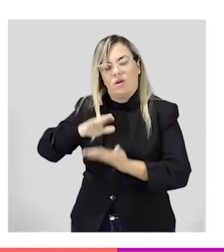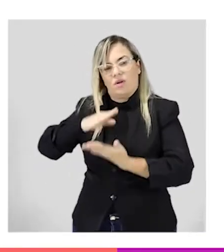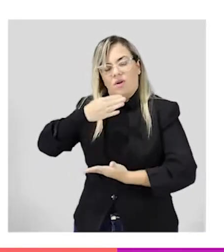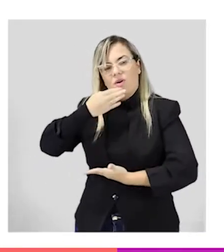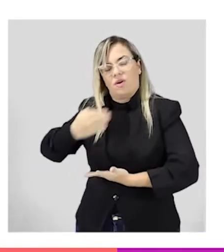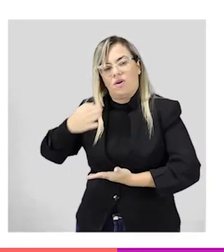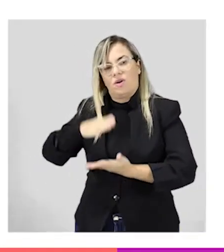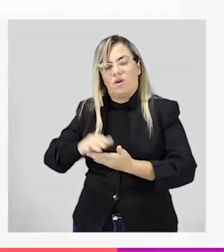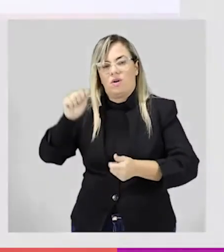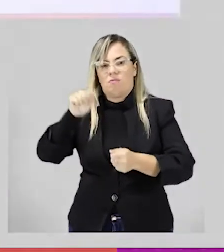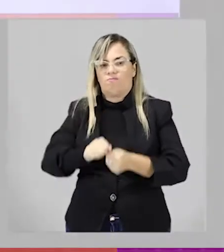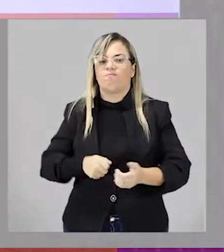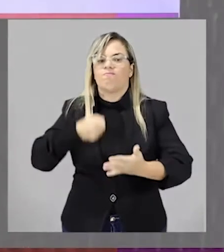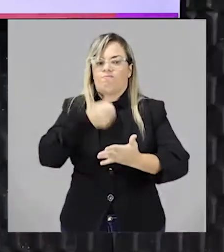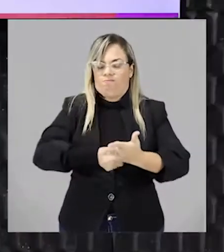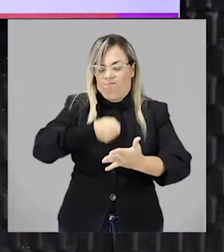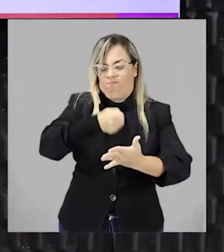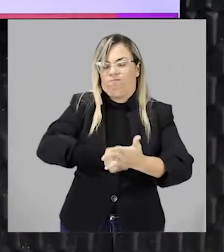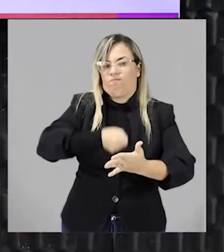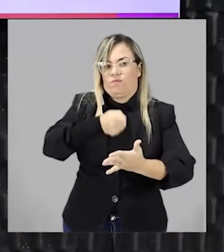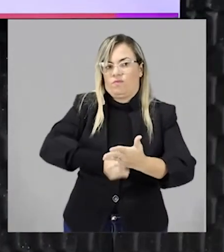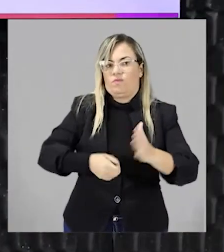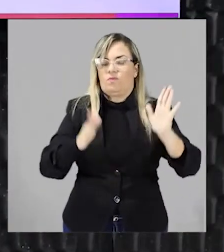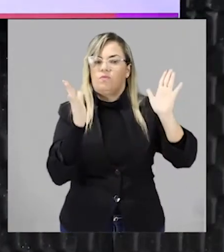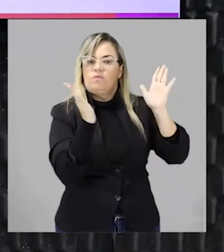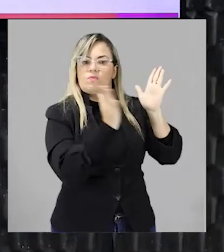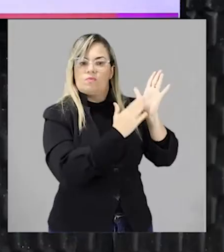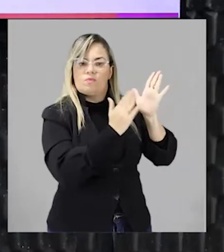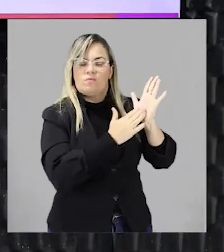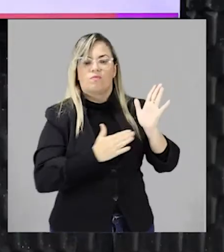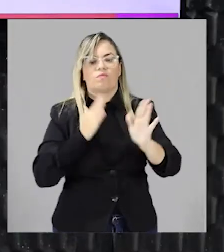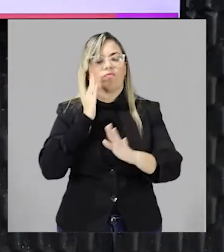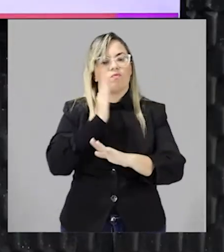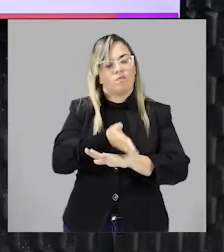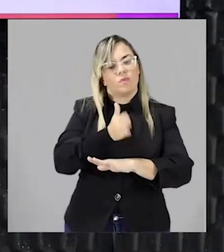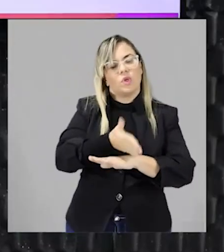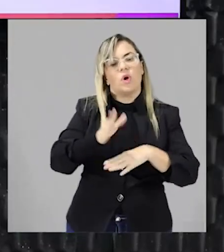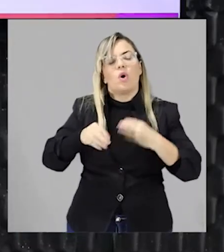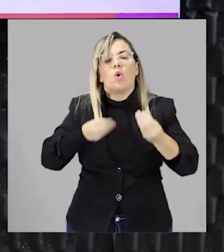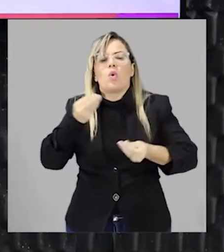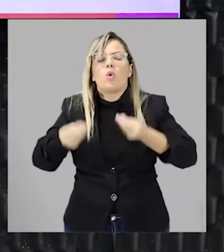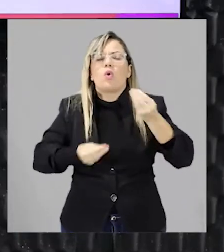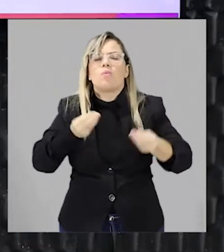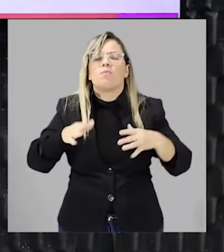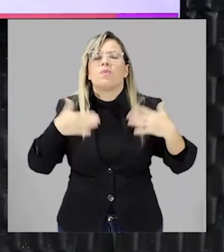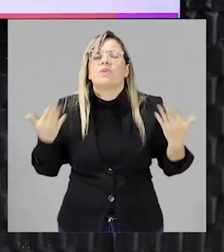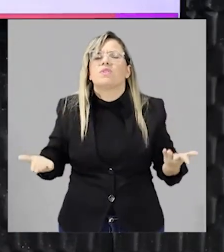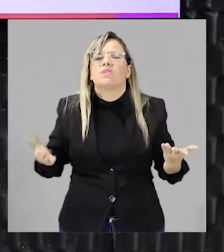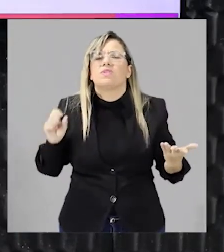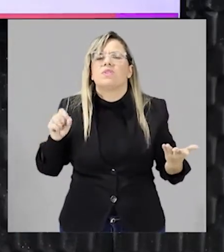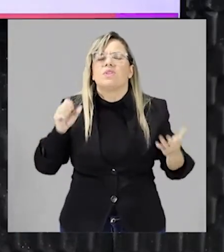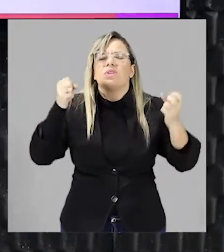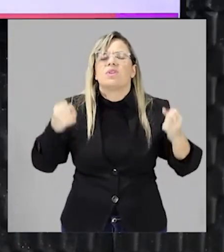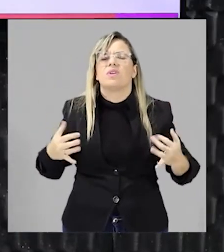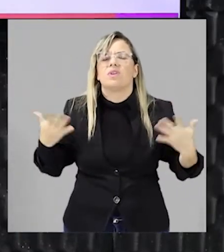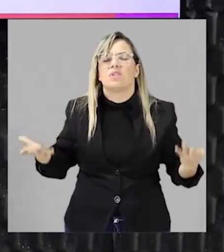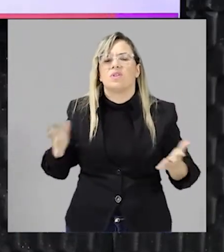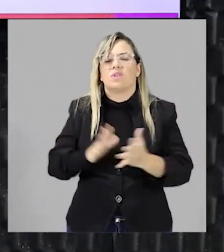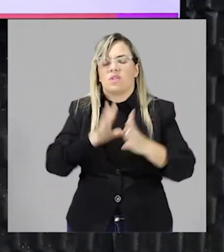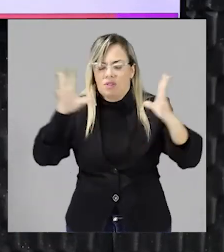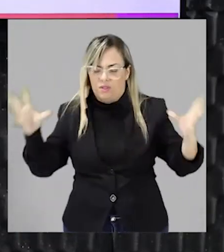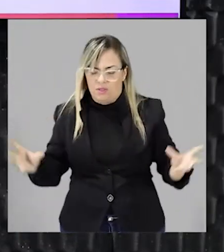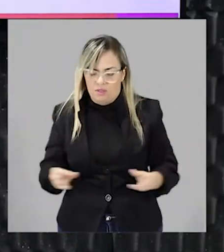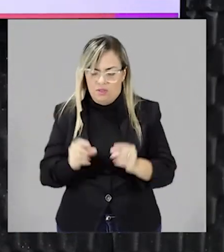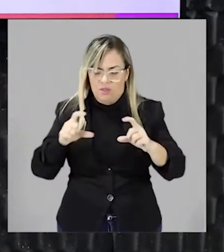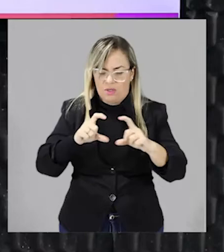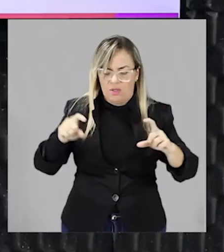faça obrigatoriamente uma proposta de intervenção. Como assim uma proposta de intervenção? Lá na sua conclusão, você